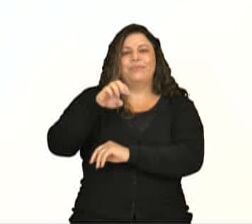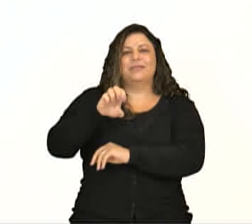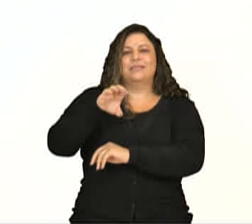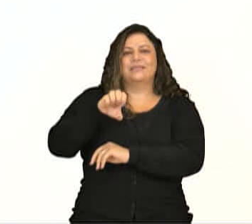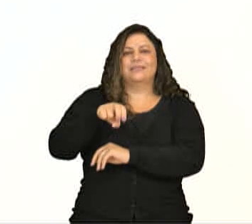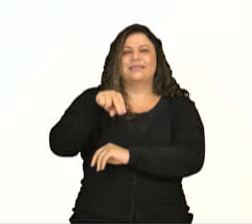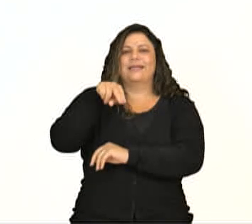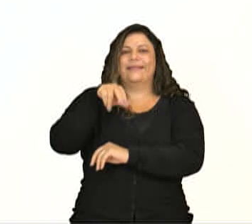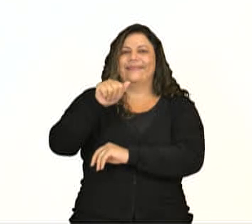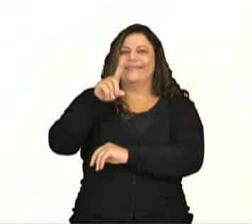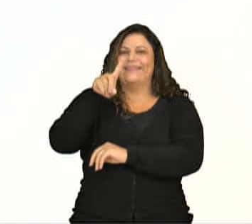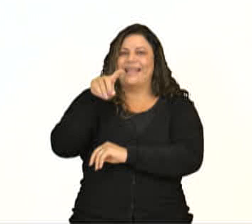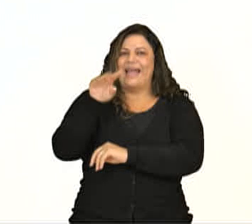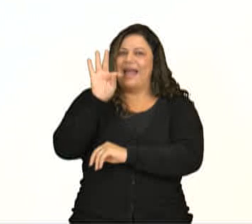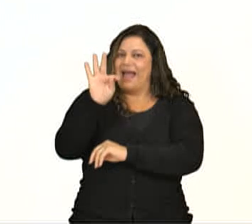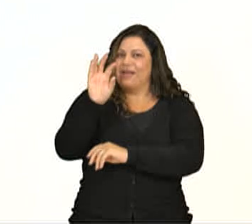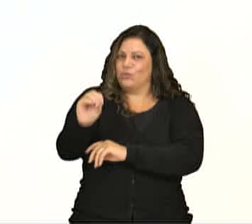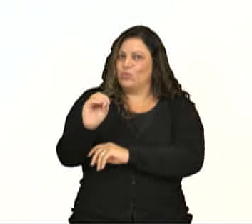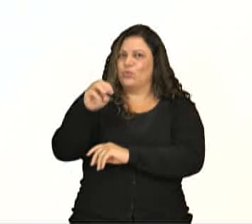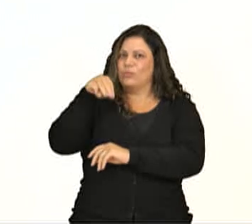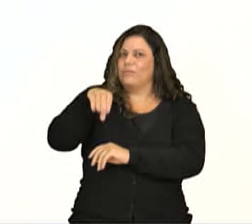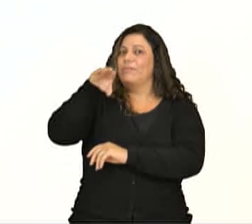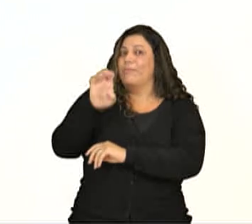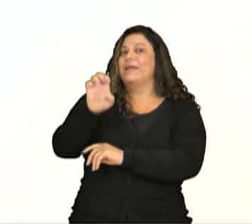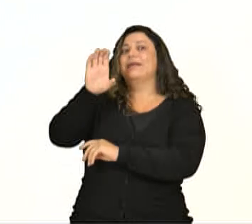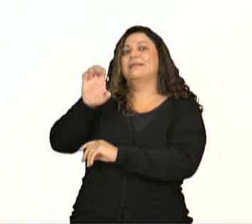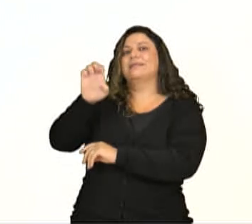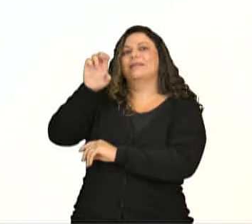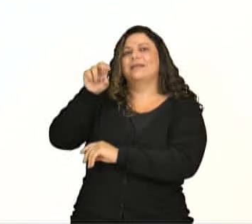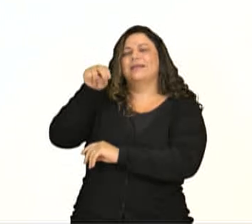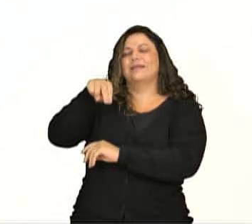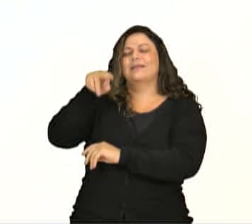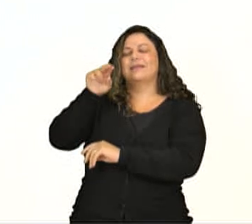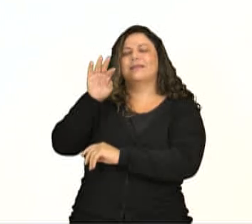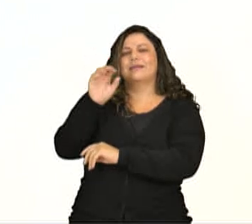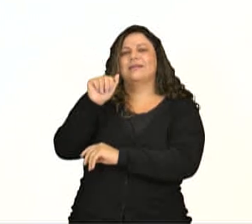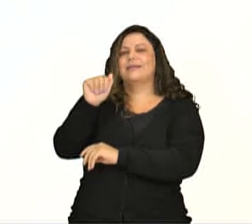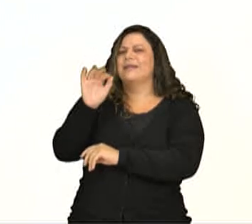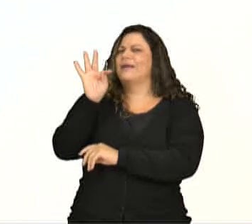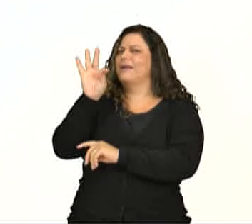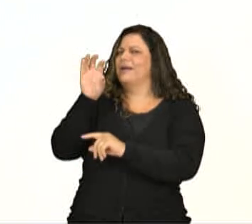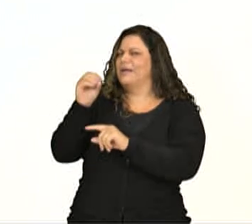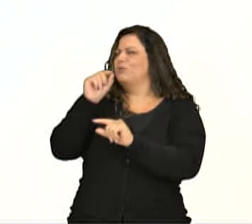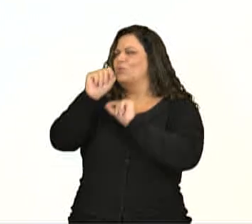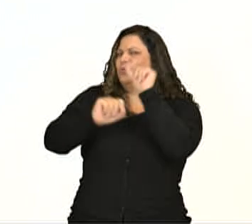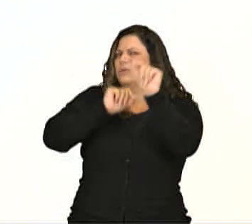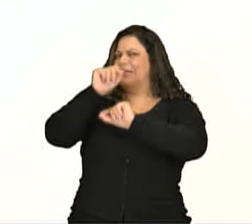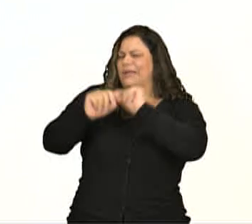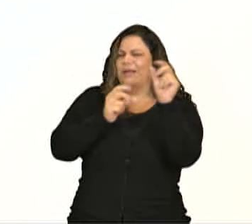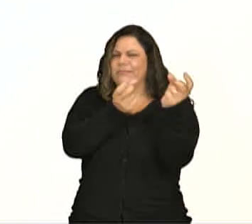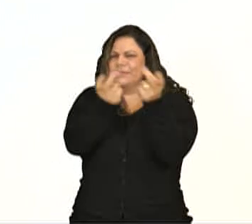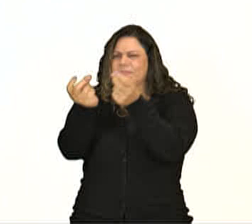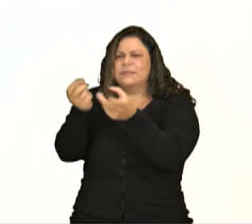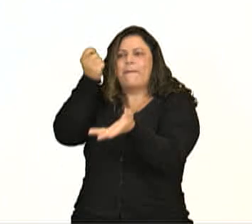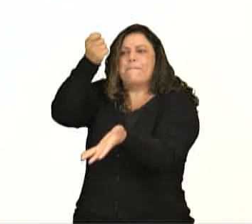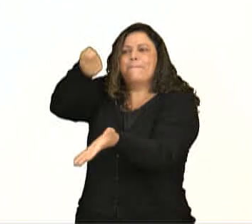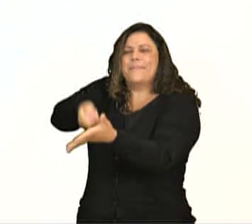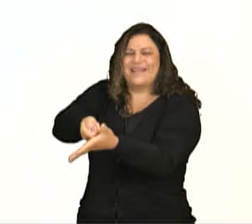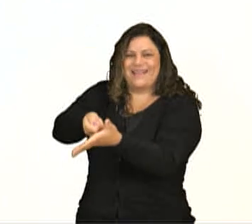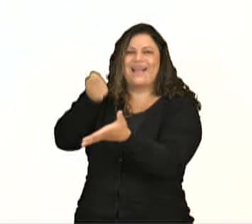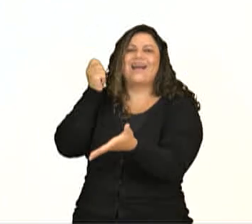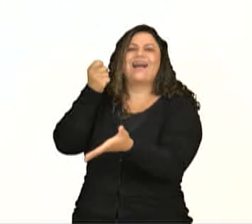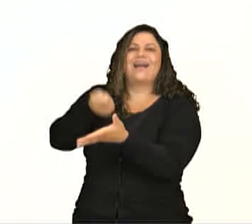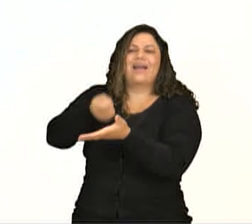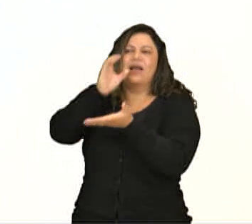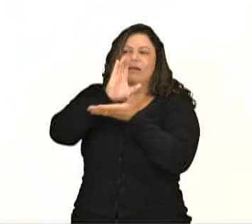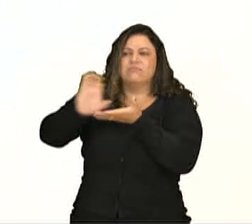se ver e ver essa sociedade diferente, né? Então, eles pagavam para ser retratados,